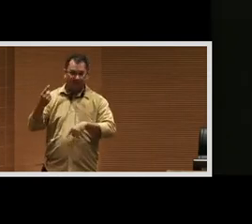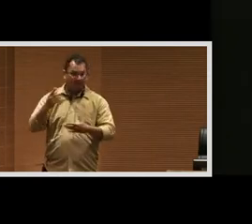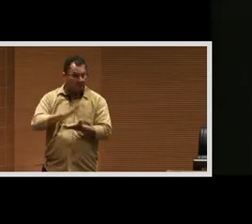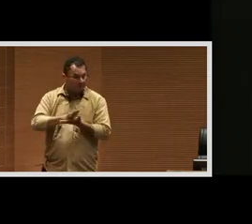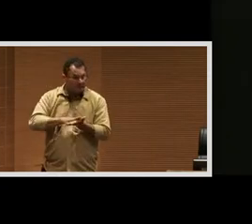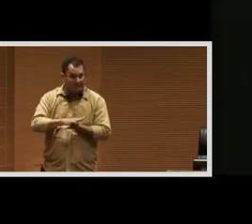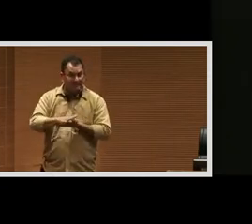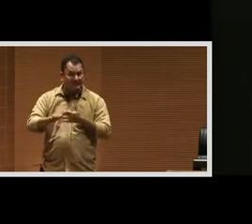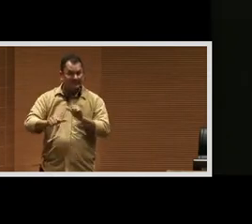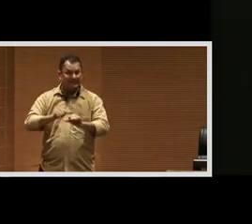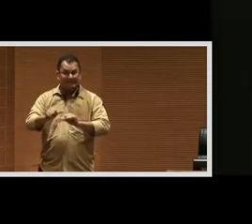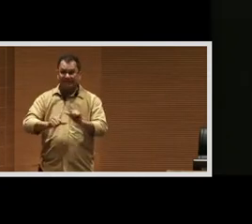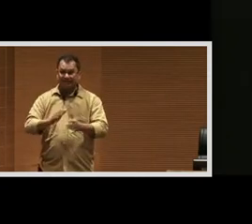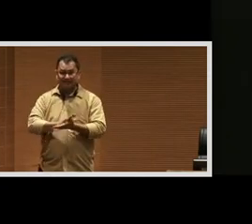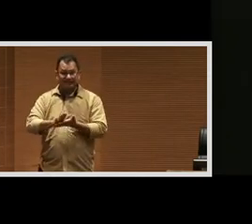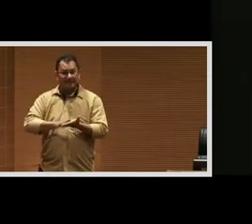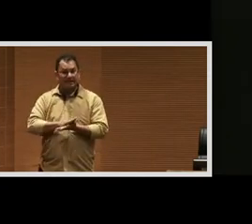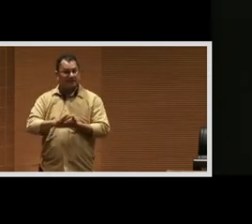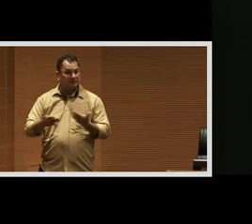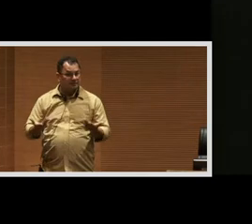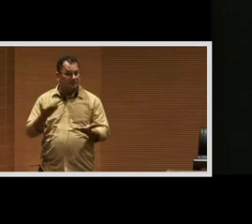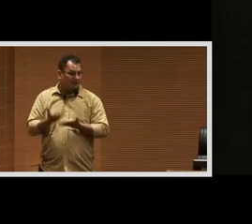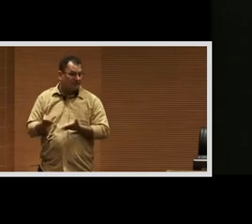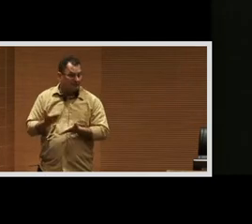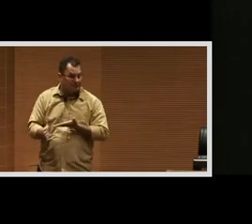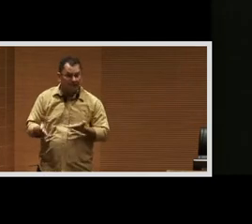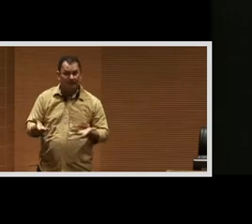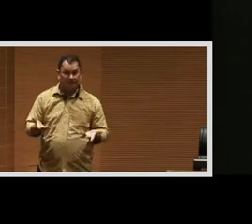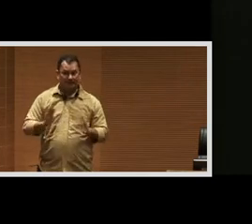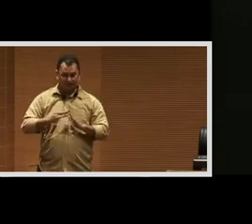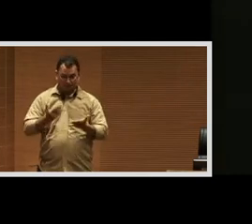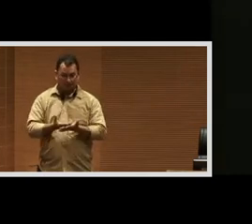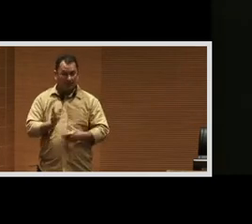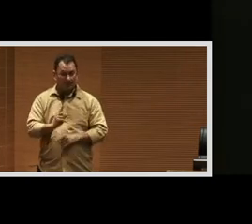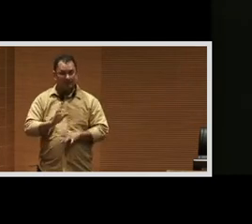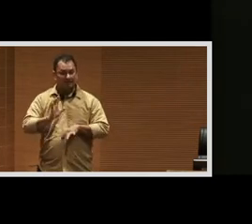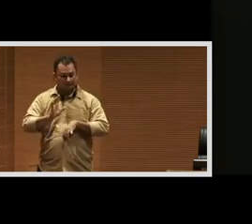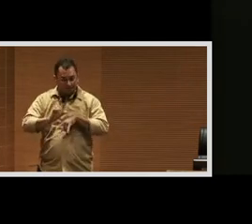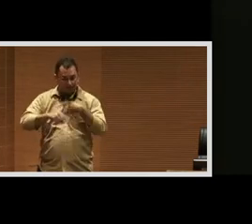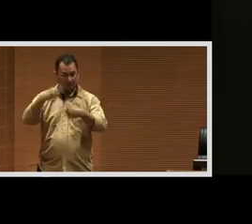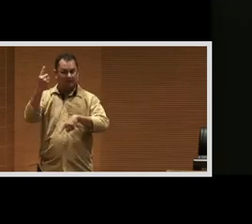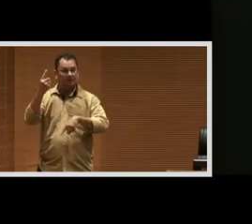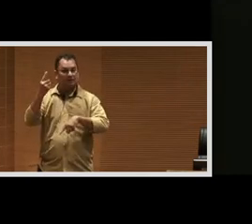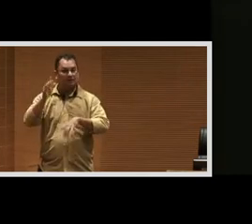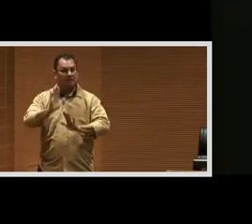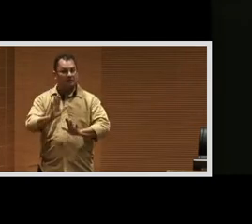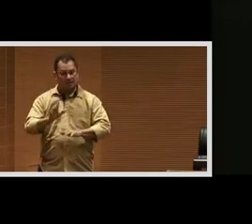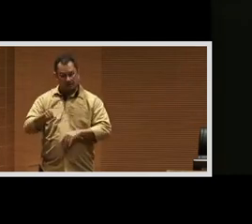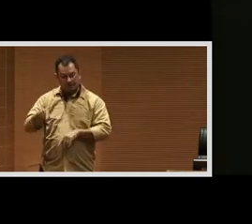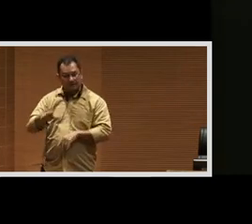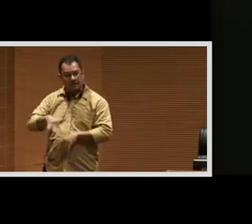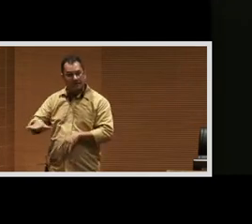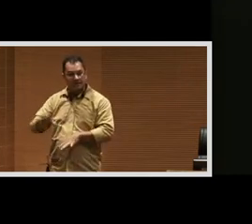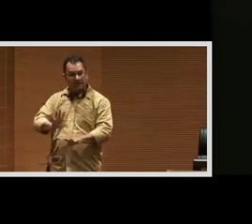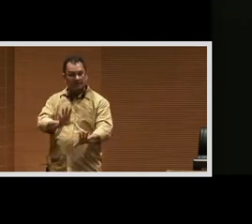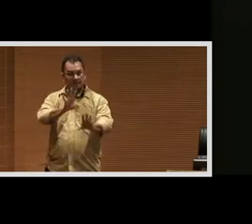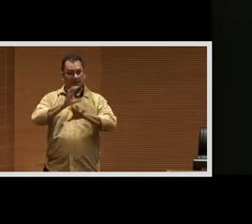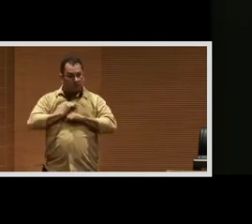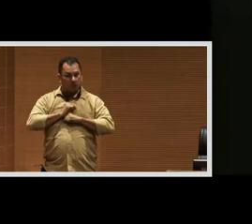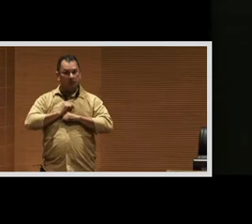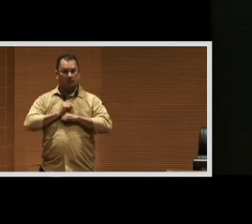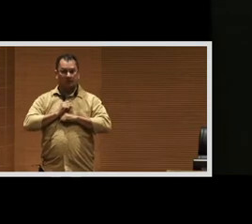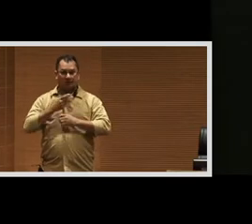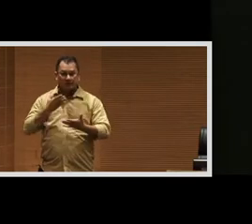é fracasso escolar, é sucesso. Tá? Só que a criança incorpora como um fracasso